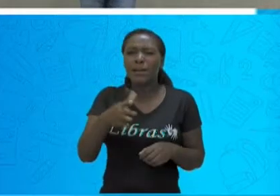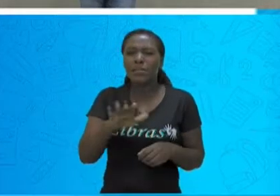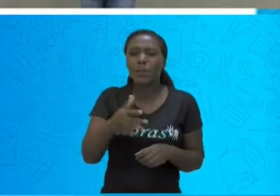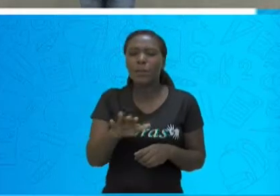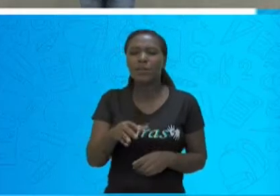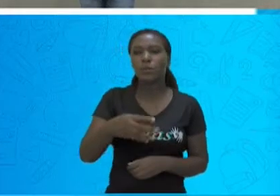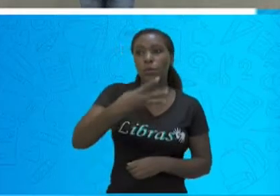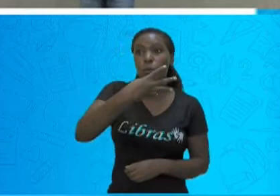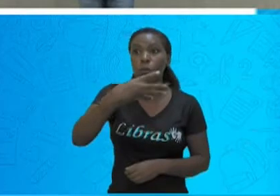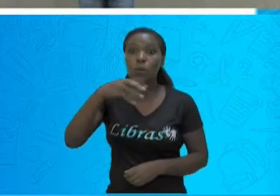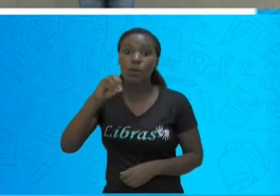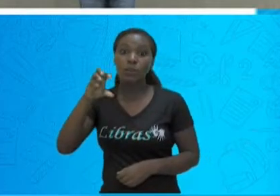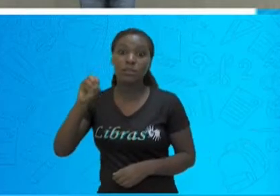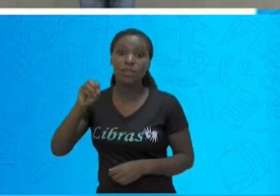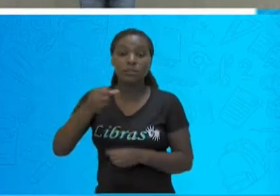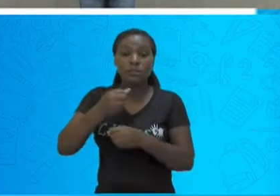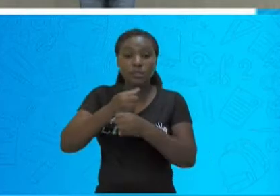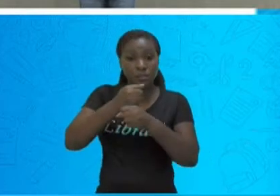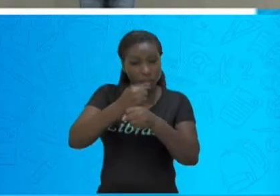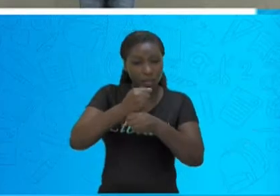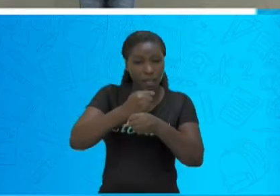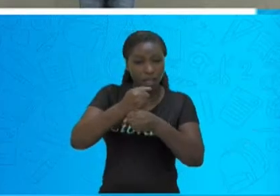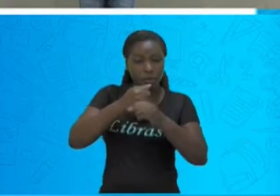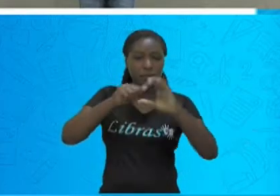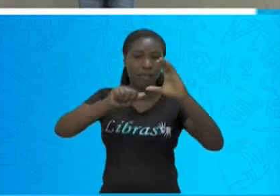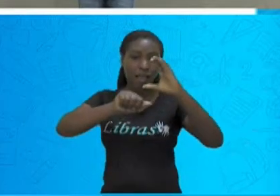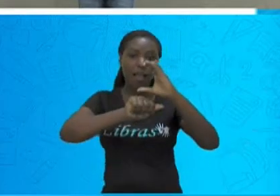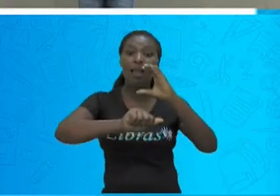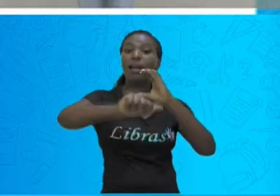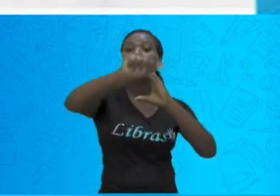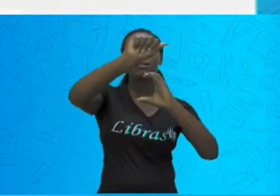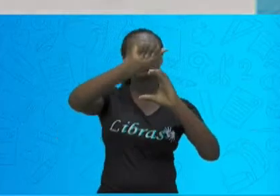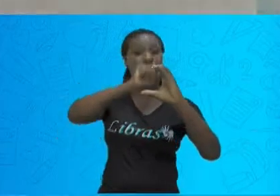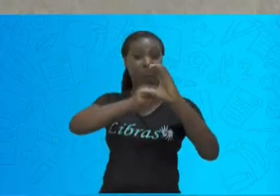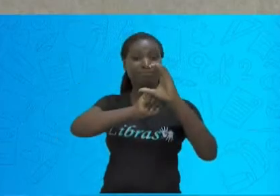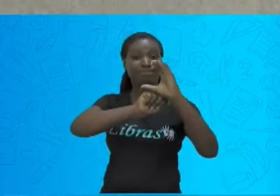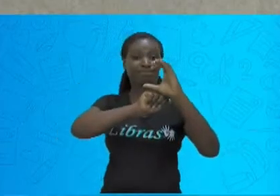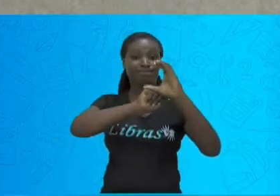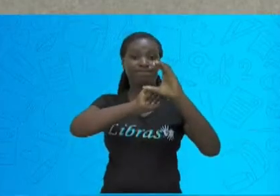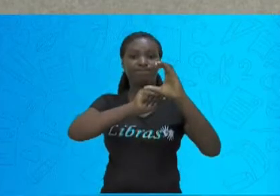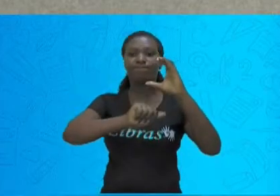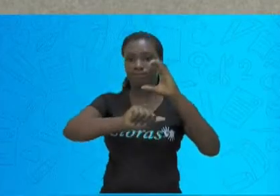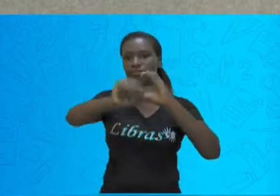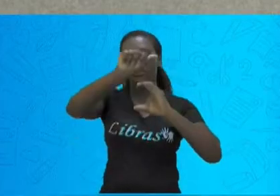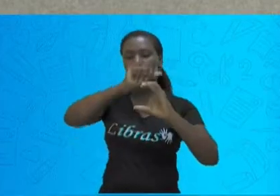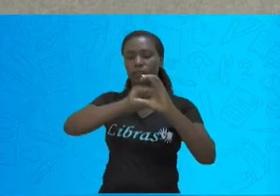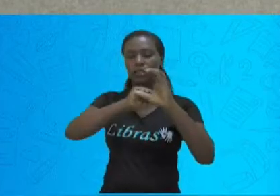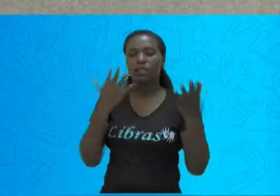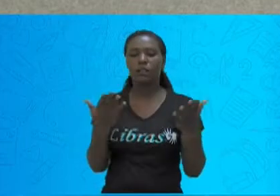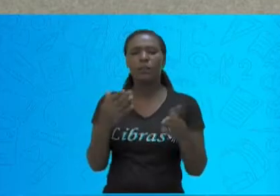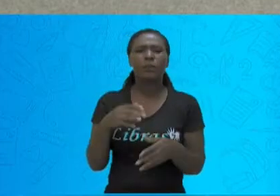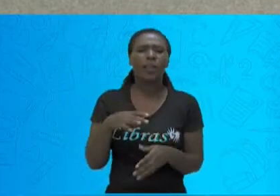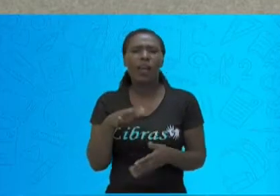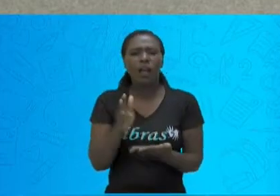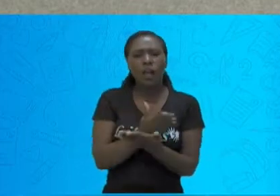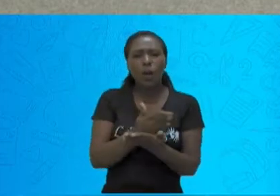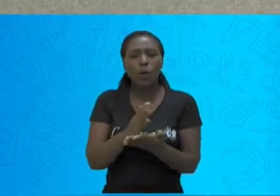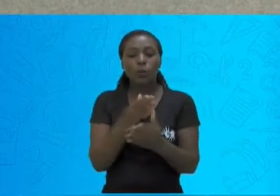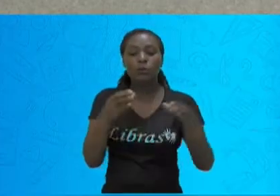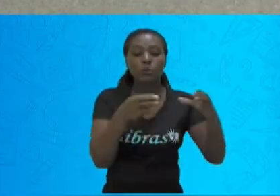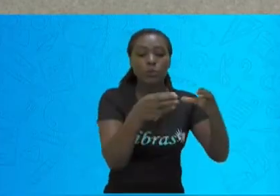Durante milhares de anos, os primeiros povoadores da América viveram em grupos dispersos, chamados